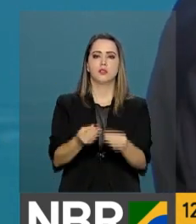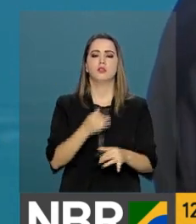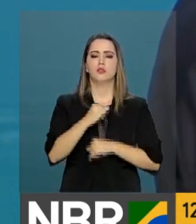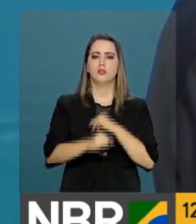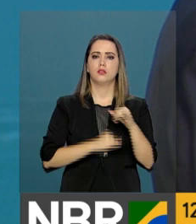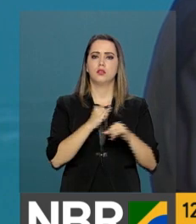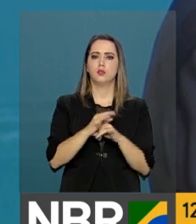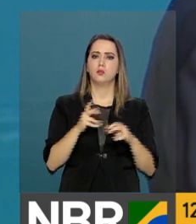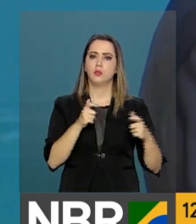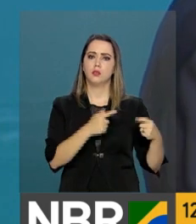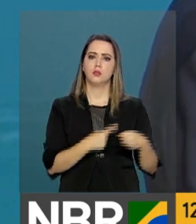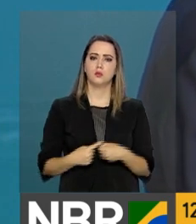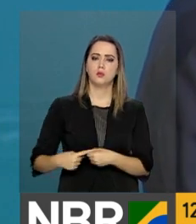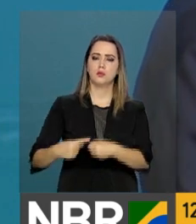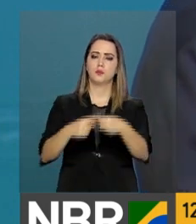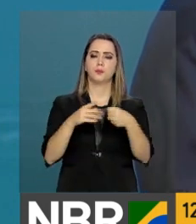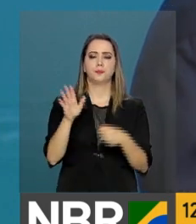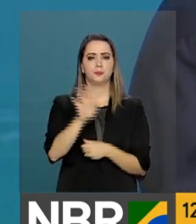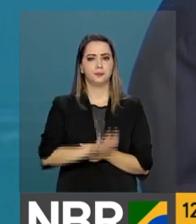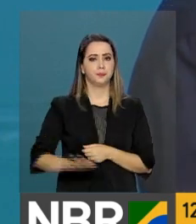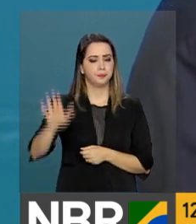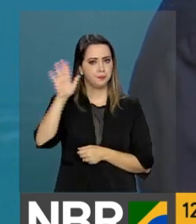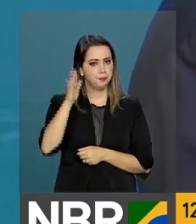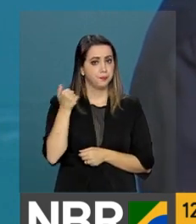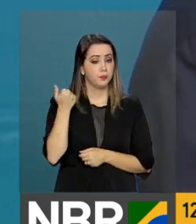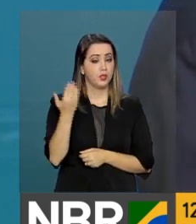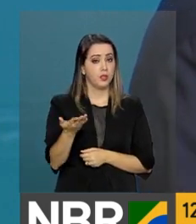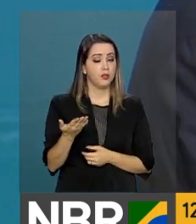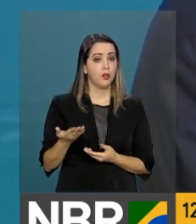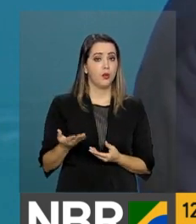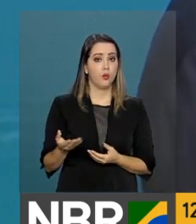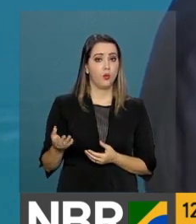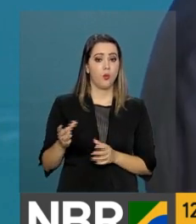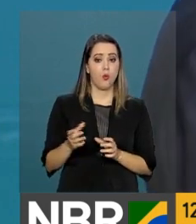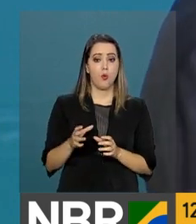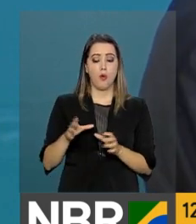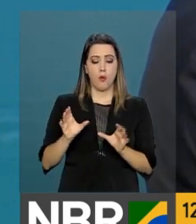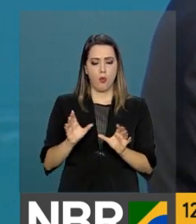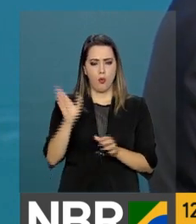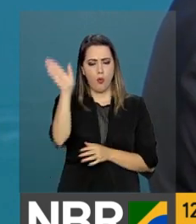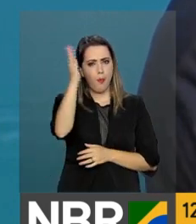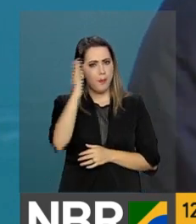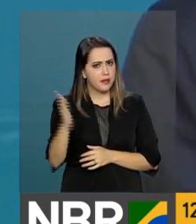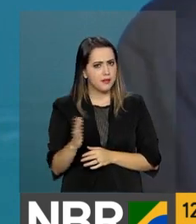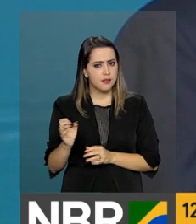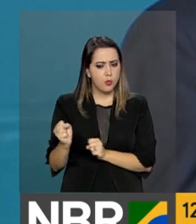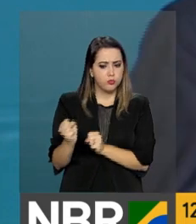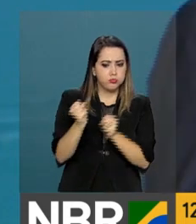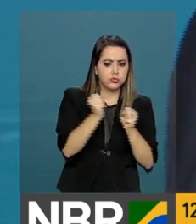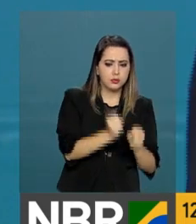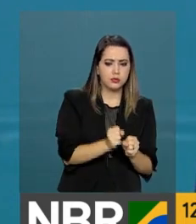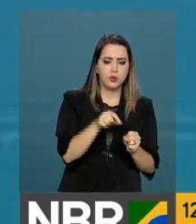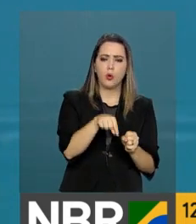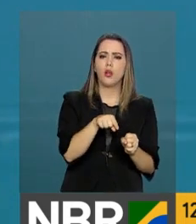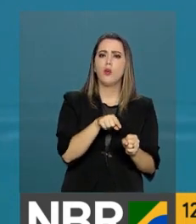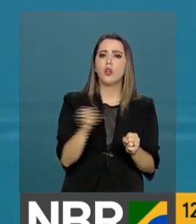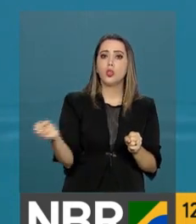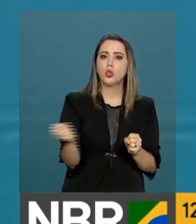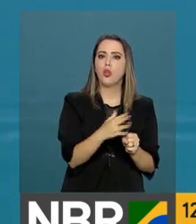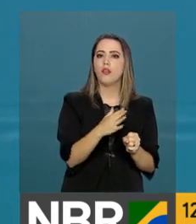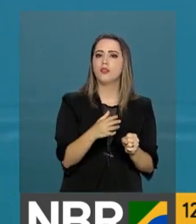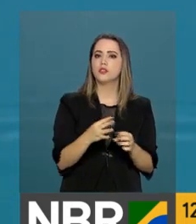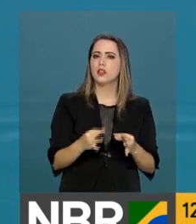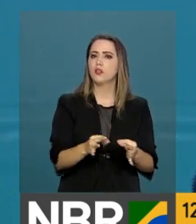todos os municípios brasileiros. E trazer o Brasil para a modernidade significou estabelecer um teto para os